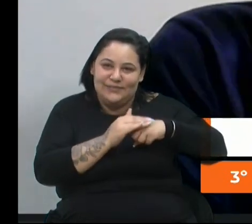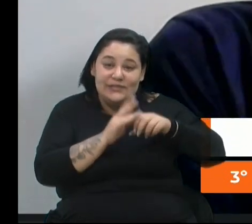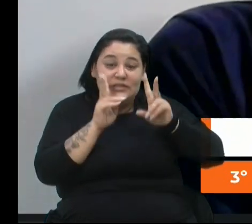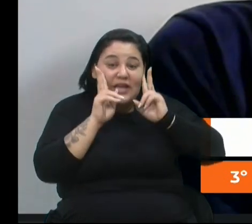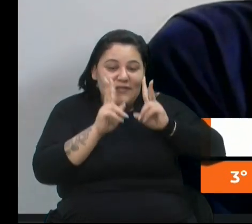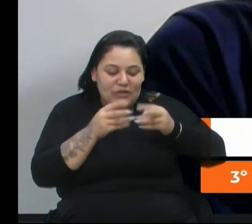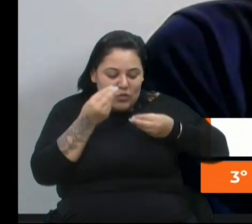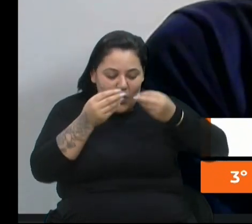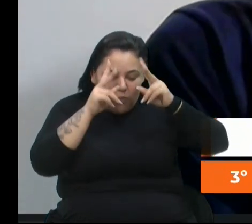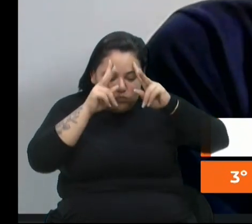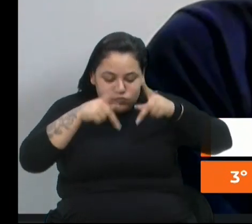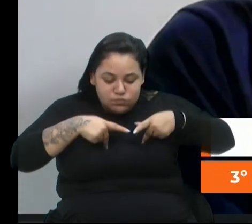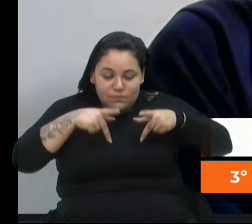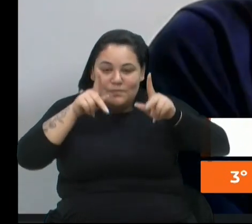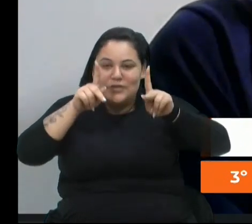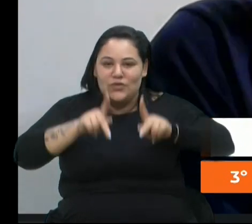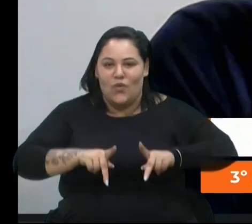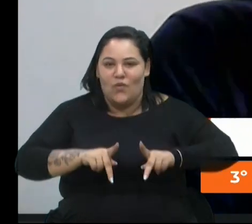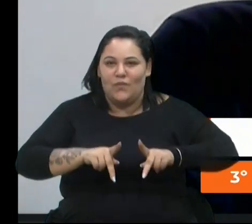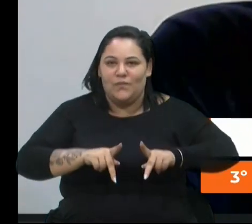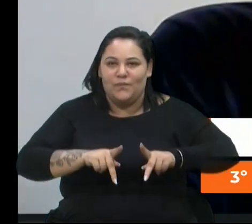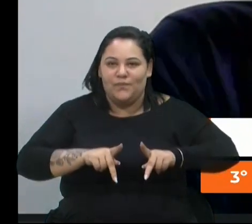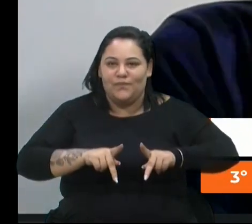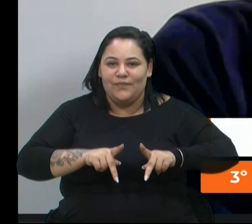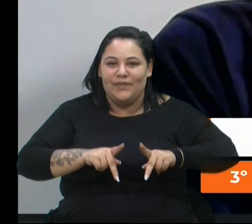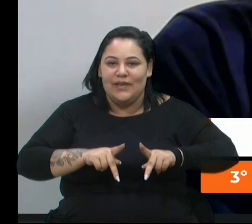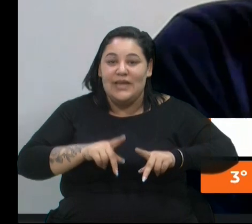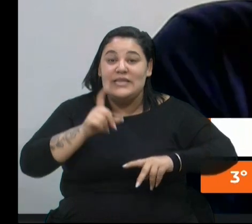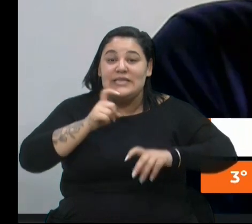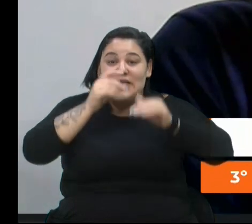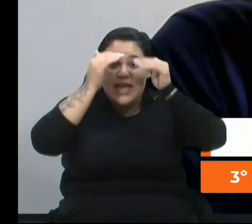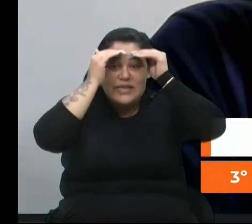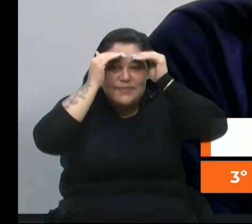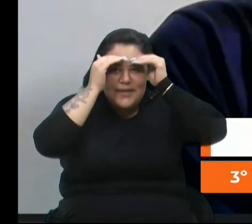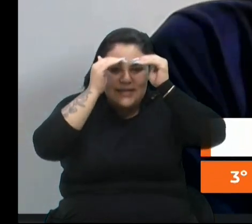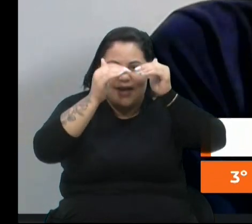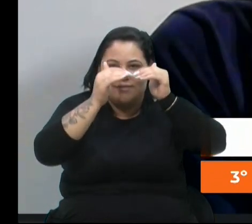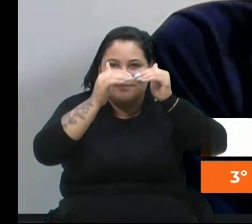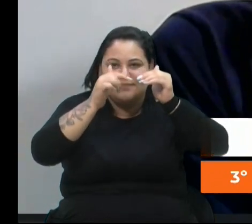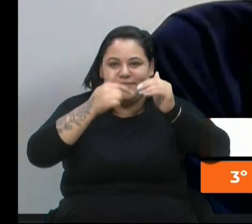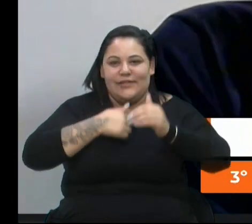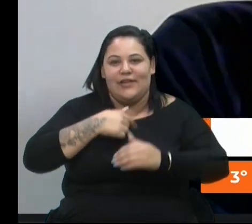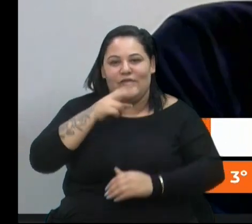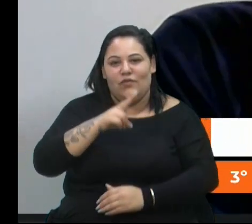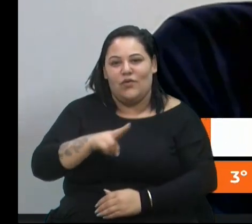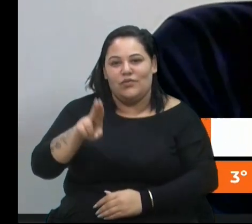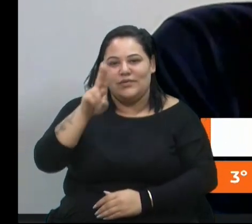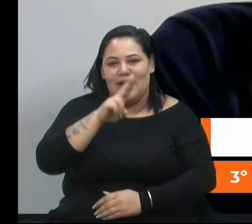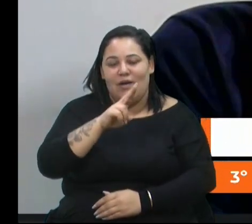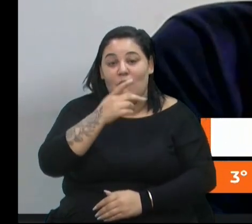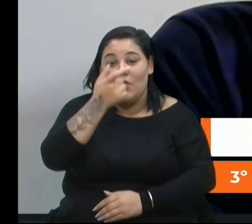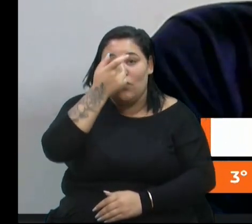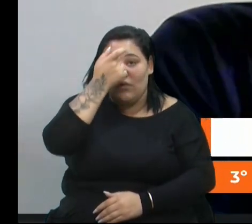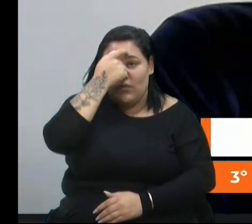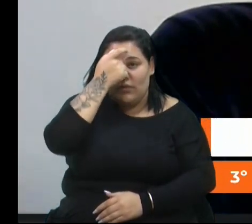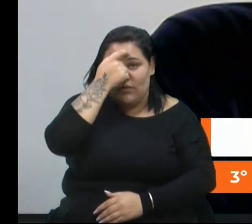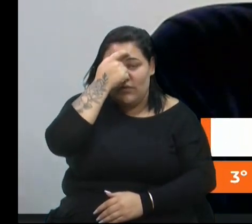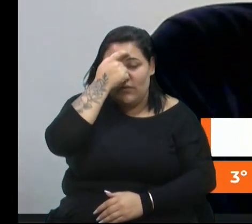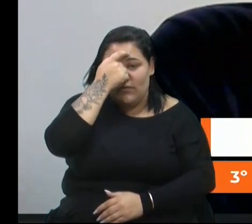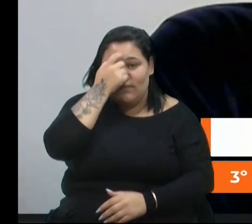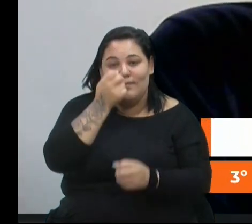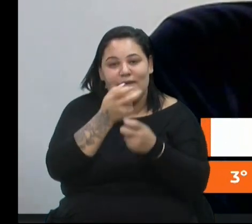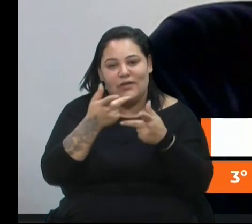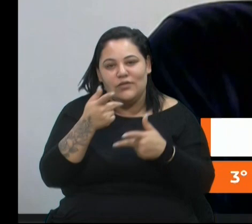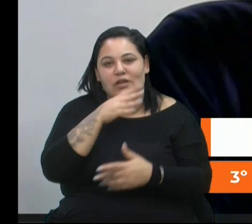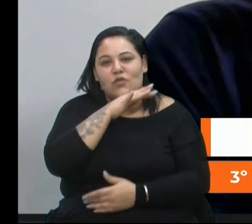enquanto pessoa, que é ser respeitado, eu vou usar esse meu cognitivo para coisas